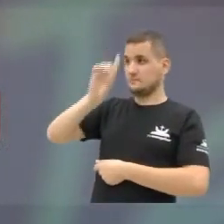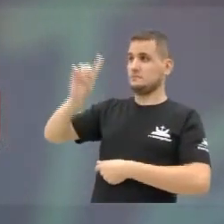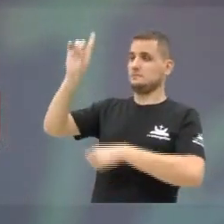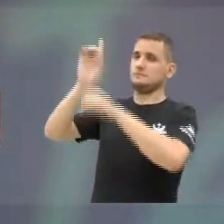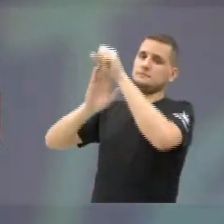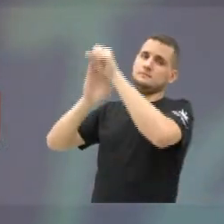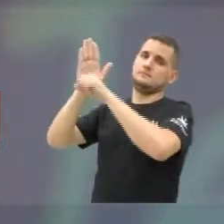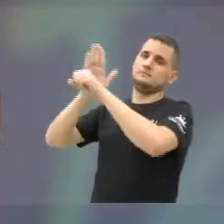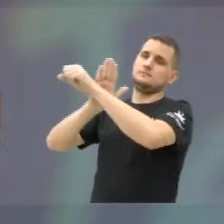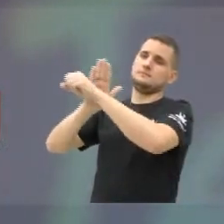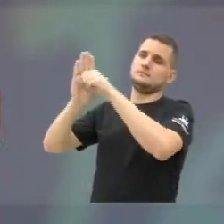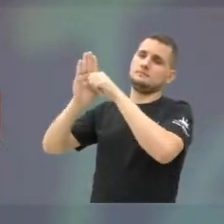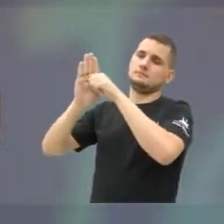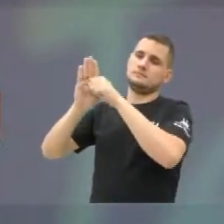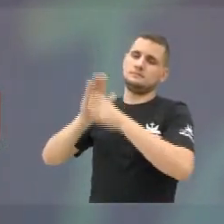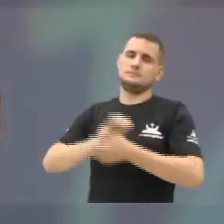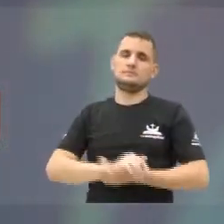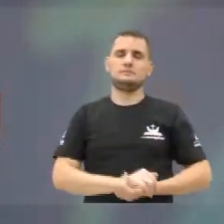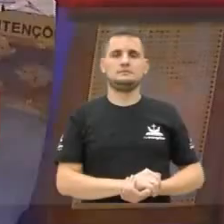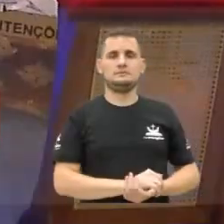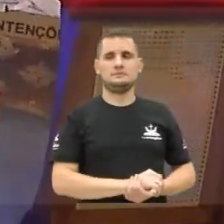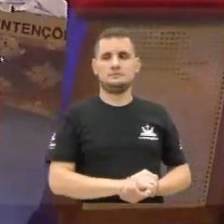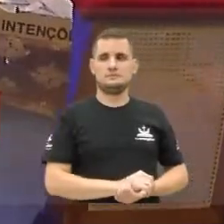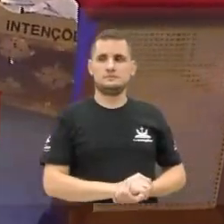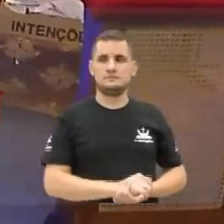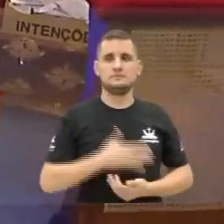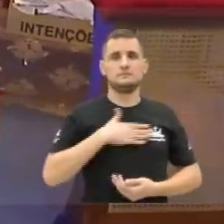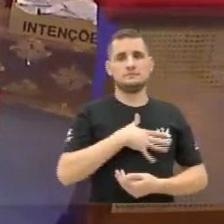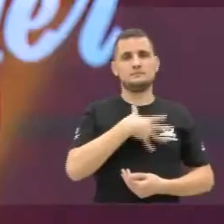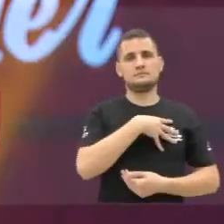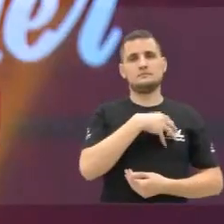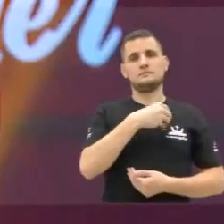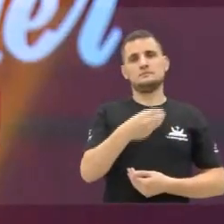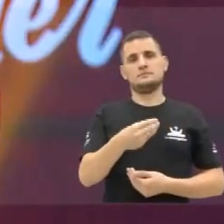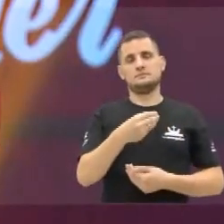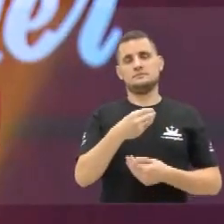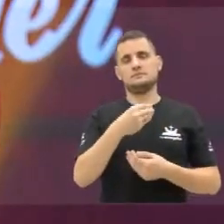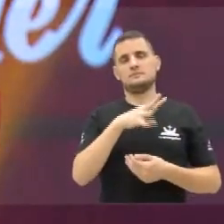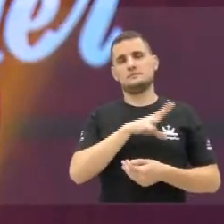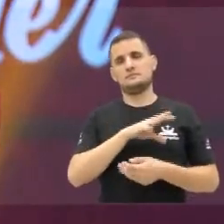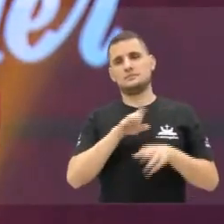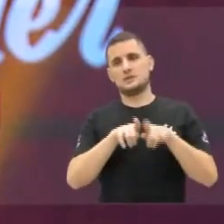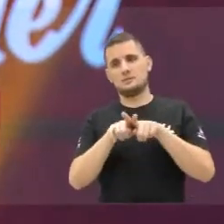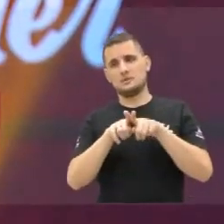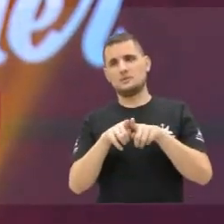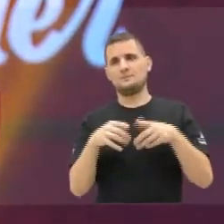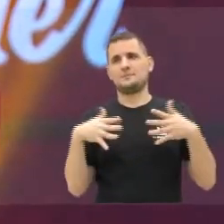Santíssimo e Diviníssimo Sacramento. Amado irmão e amada irmã, que alegria estarmos aqui.